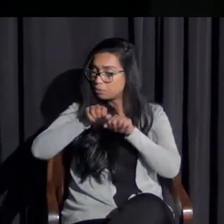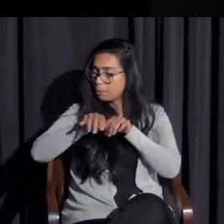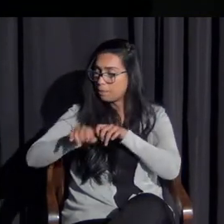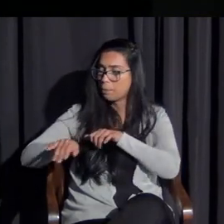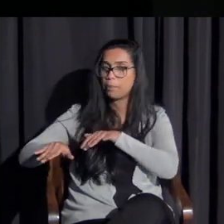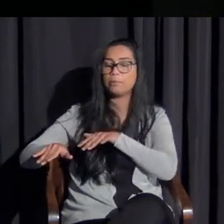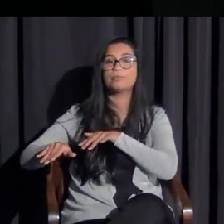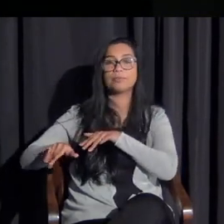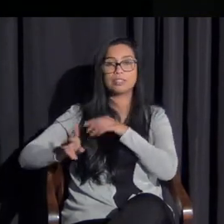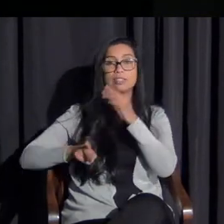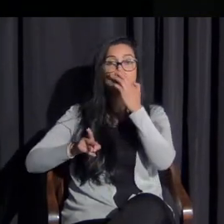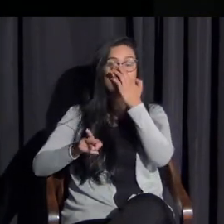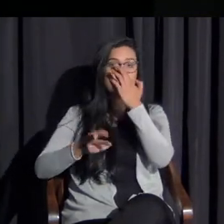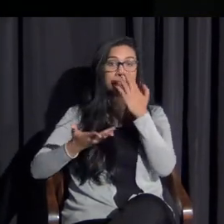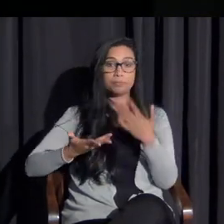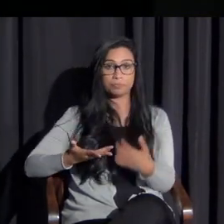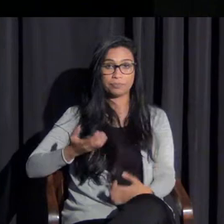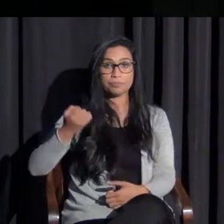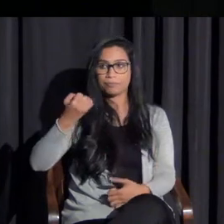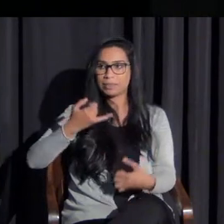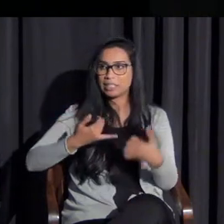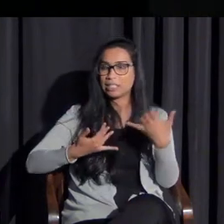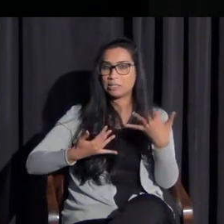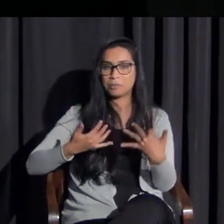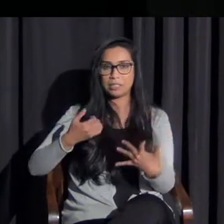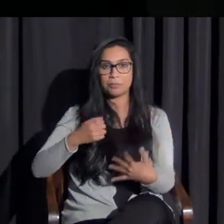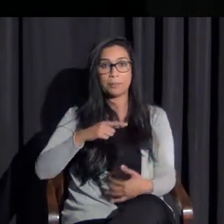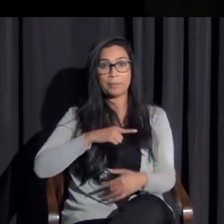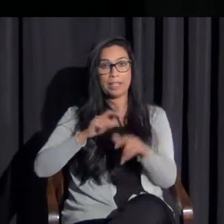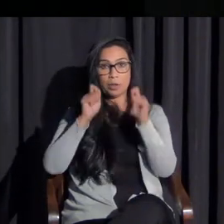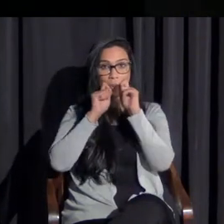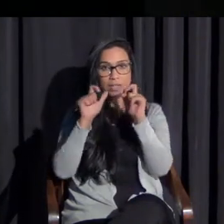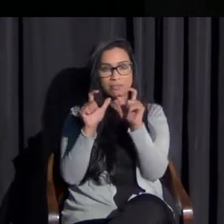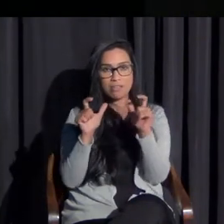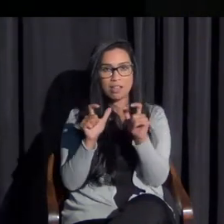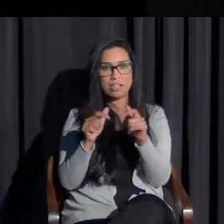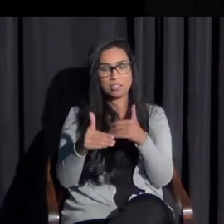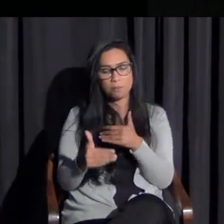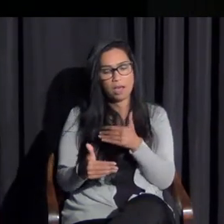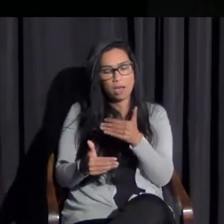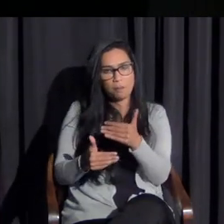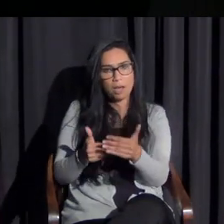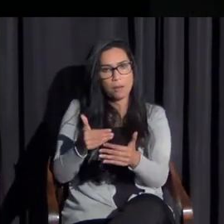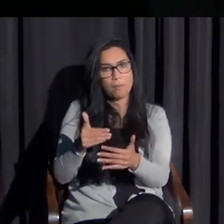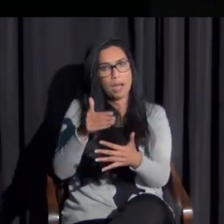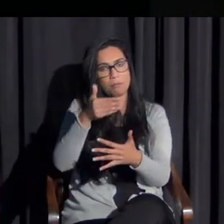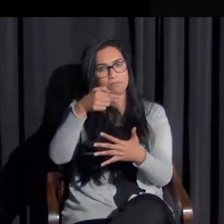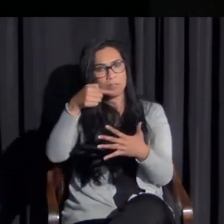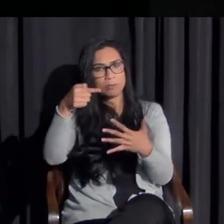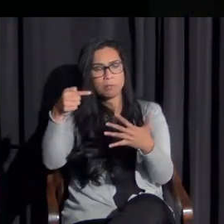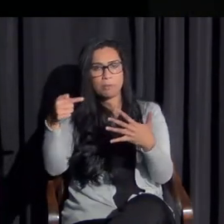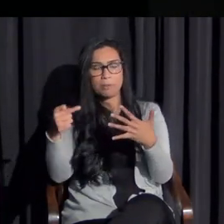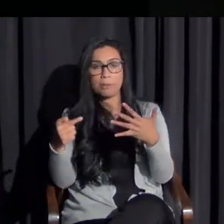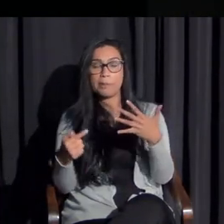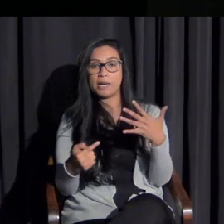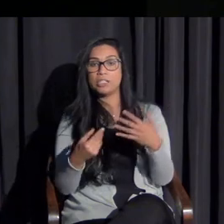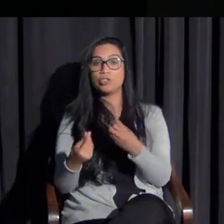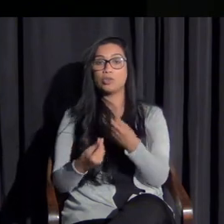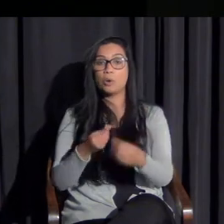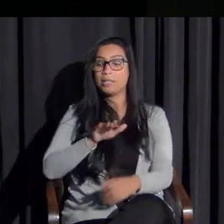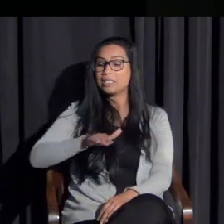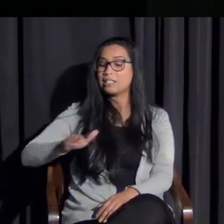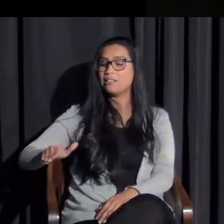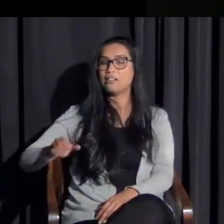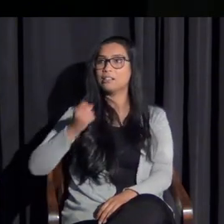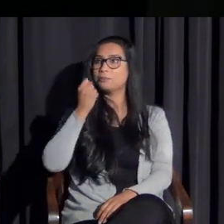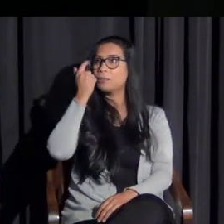dizer para vocês que eu tenho um interesse muito grande por essa, pelos processos, né, de criação dos desenhos das crianças muito pequenas,